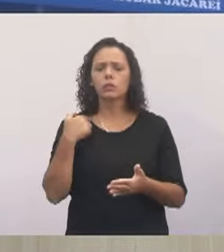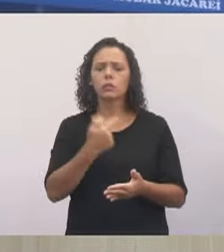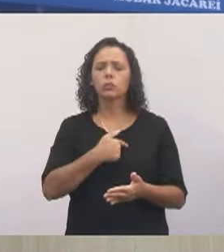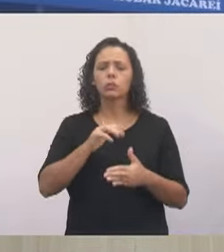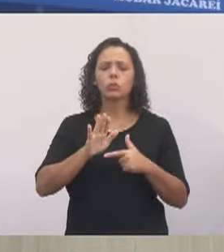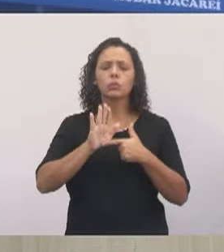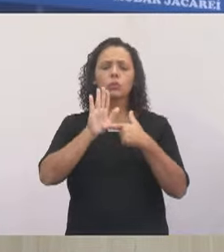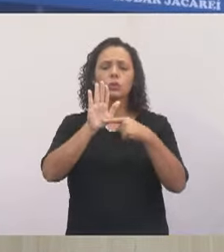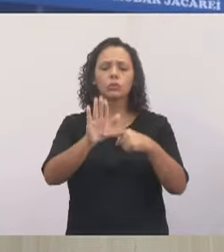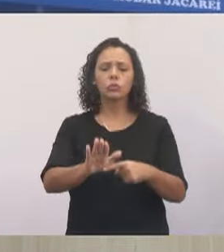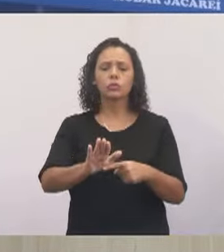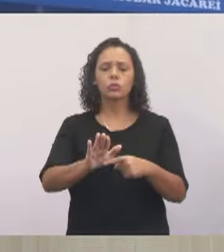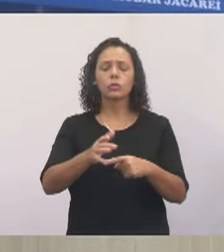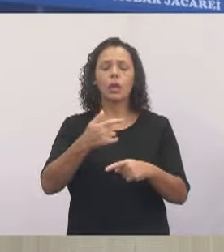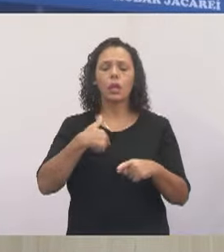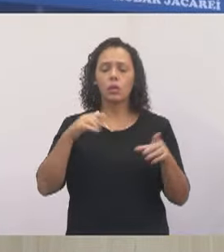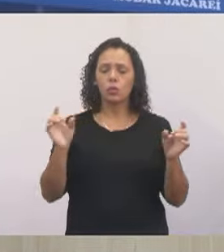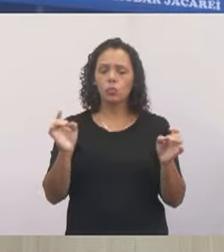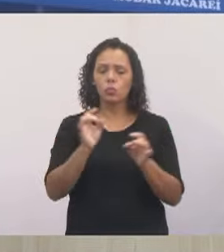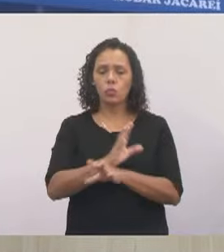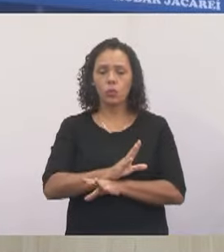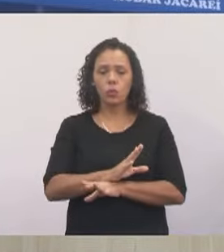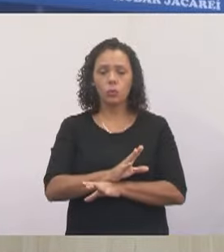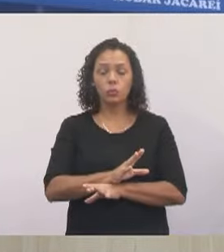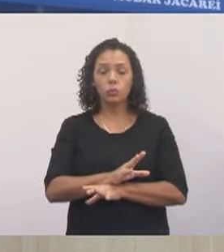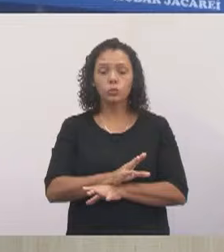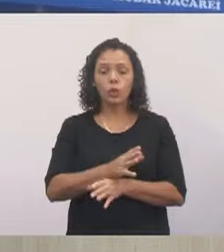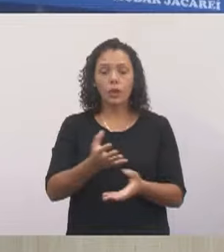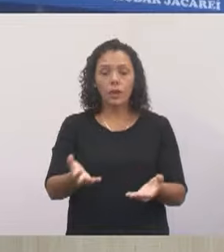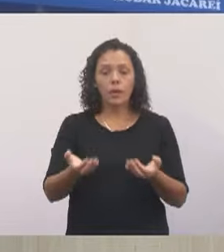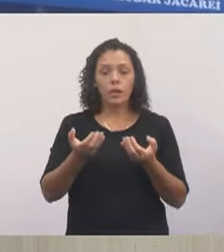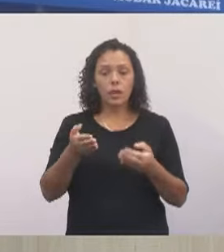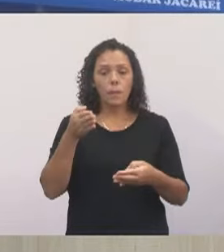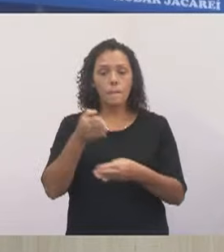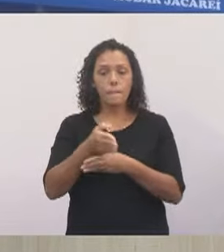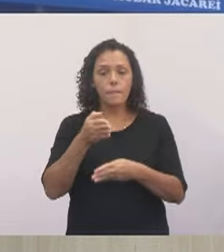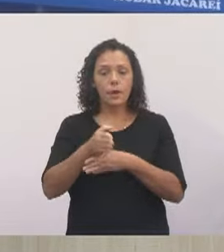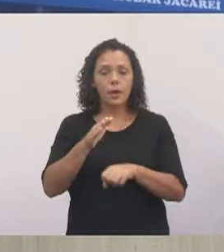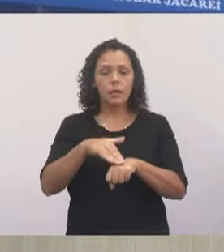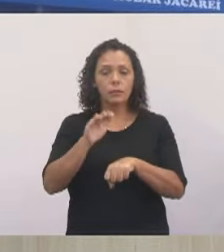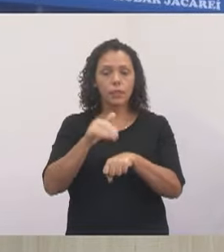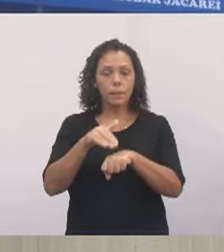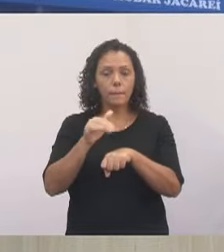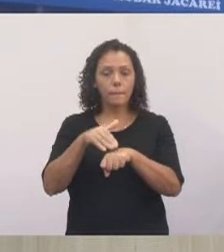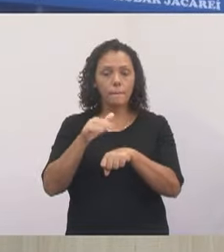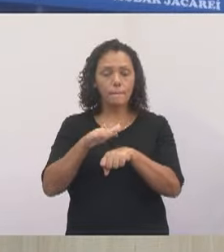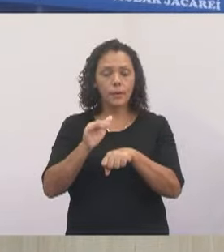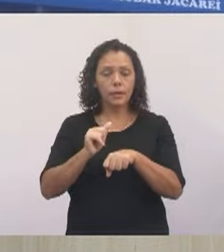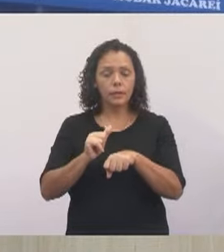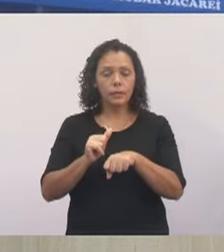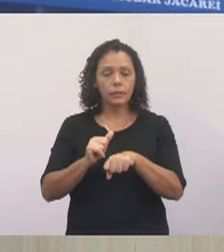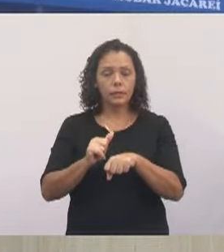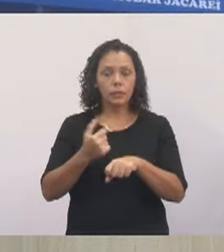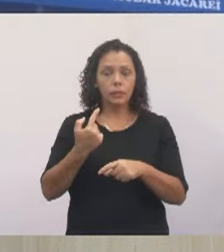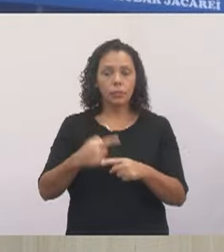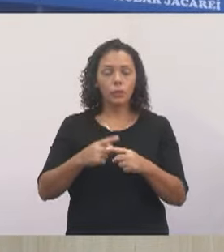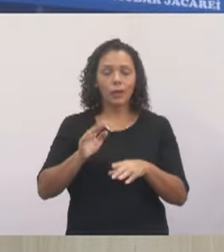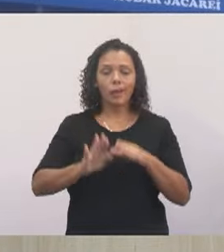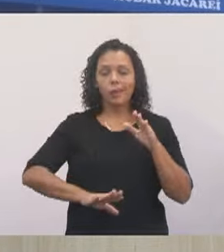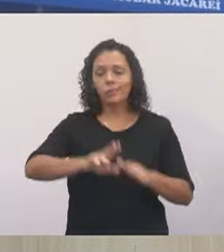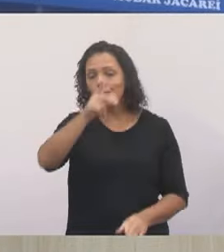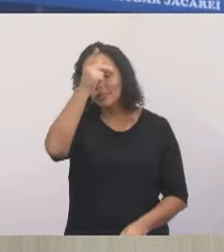Estou à disposição, tá? Quero participar mais lá, vou até acompanhar. Porque a pessoa tem a